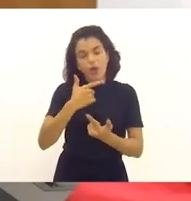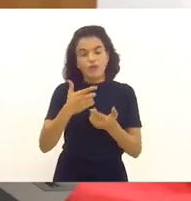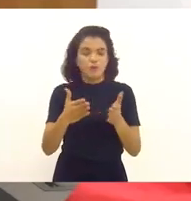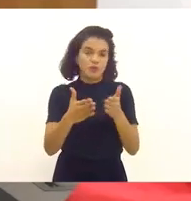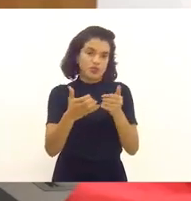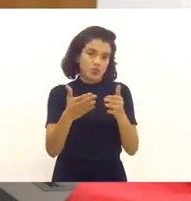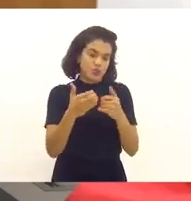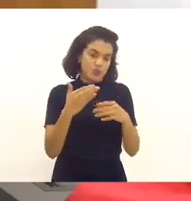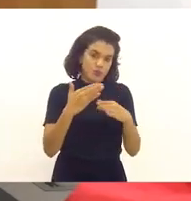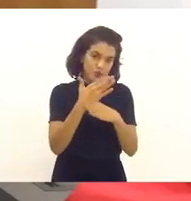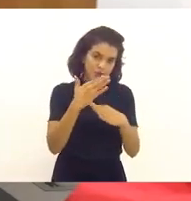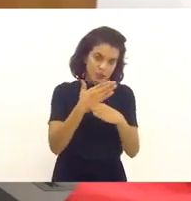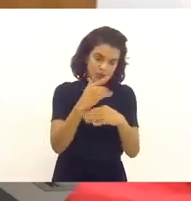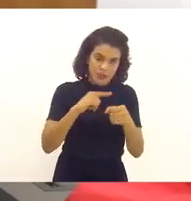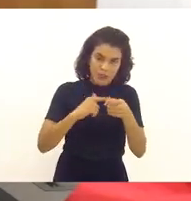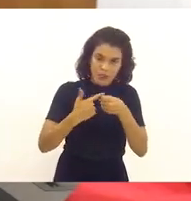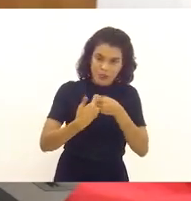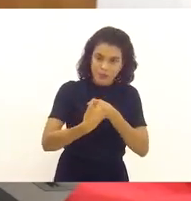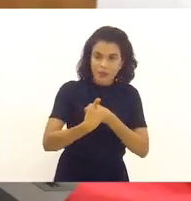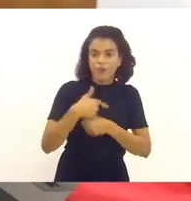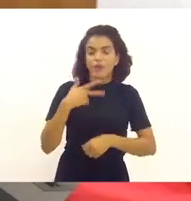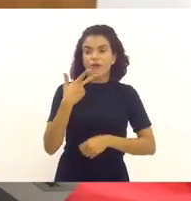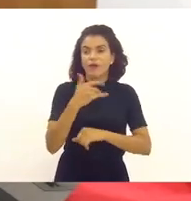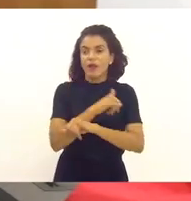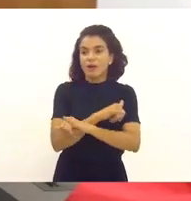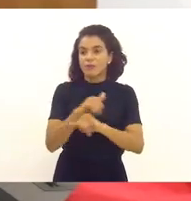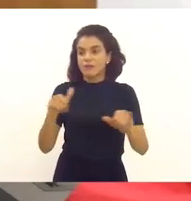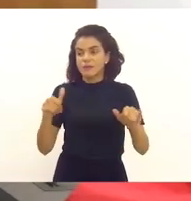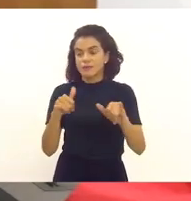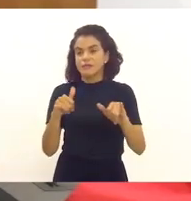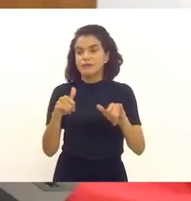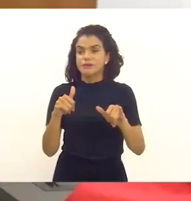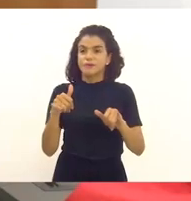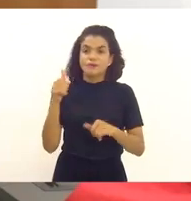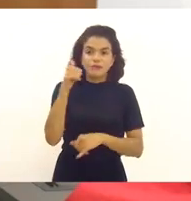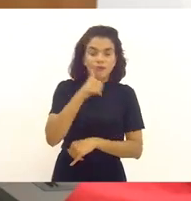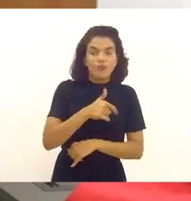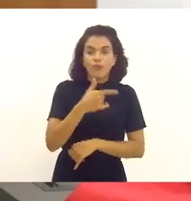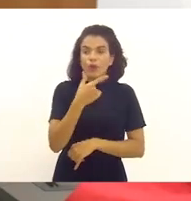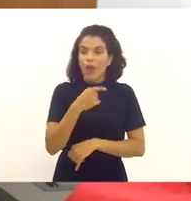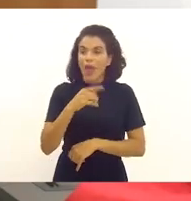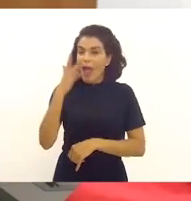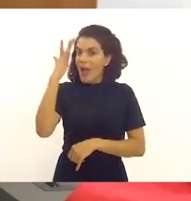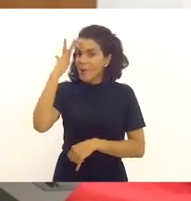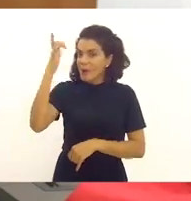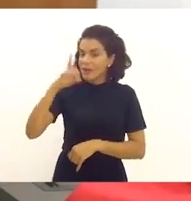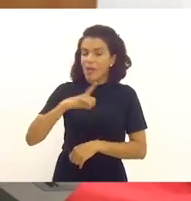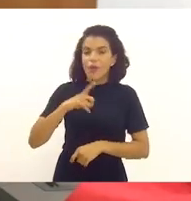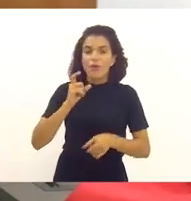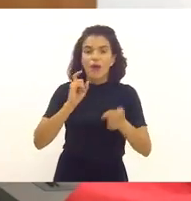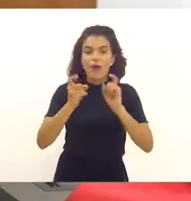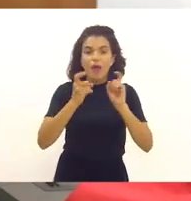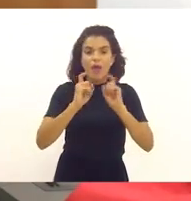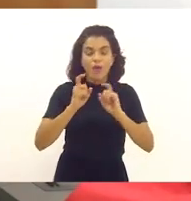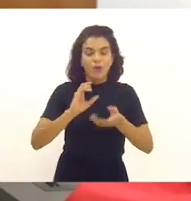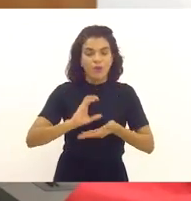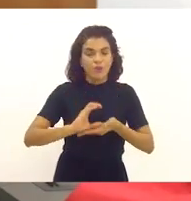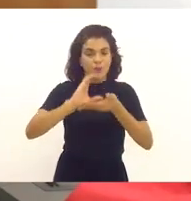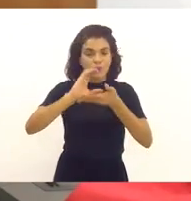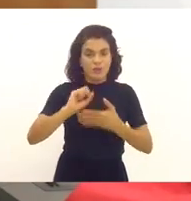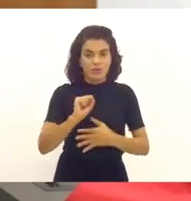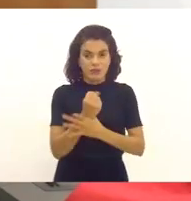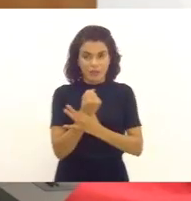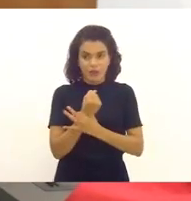lá do nosso município dizer ao Senhor as senhoras e senhores que amanhã nós teremos uma reunião do nosso Conselho de